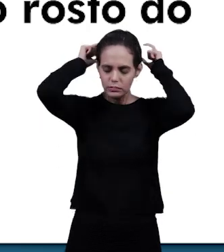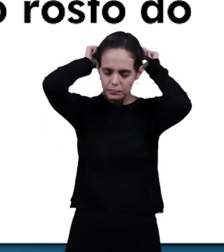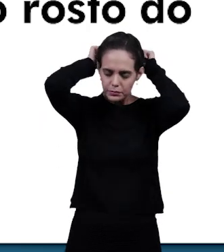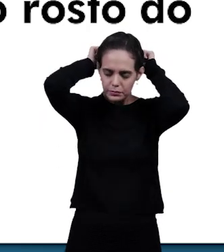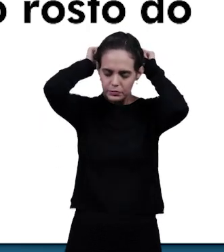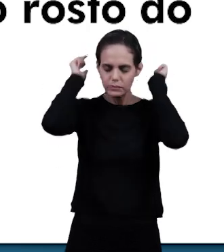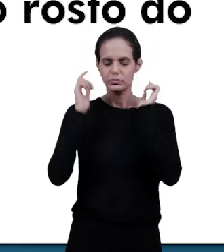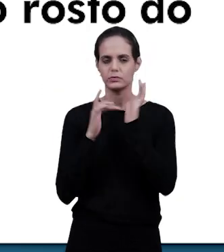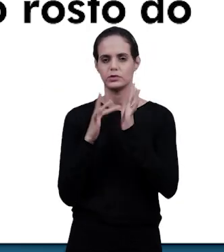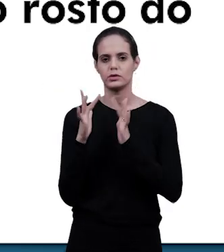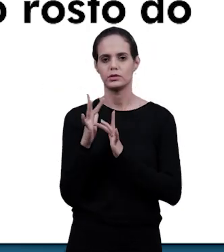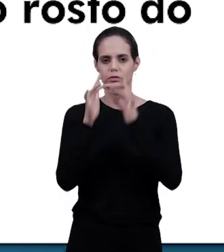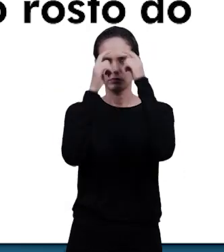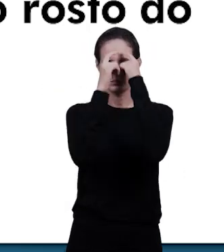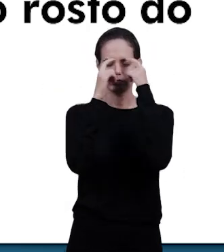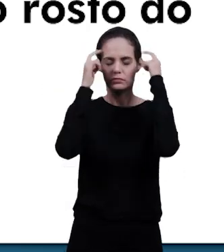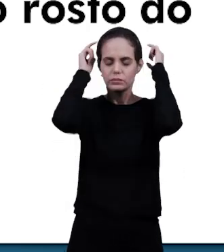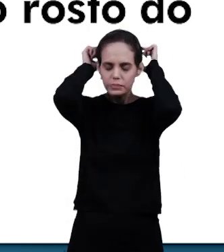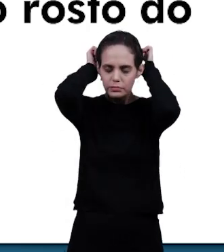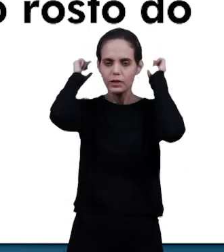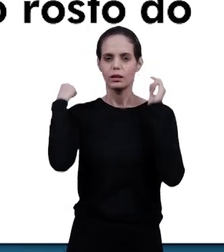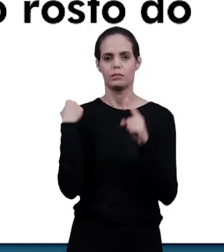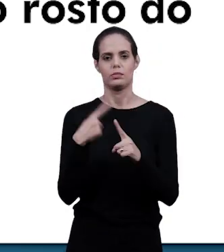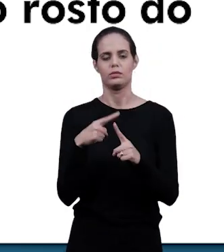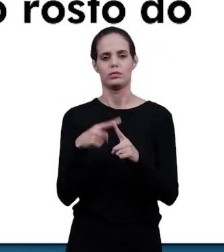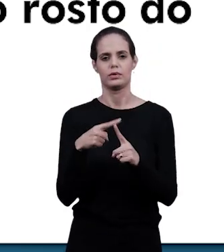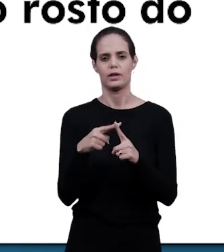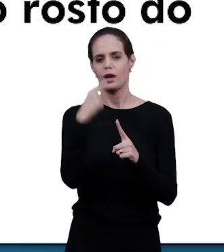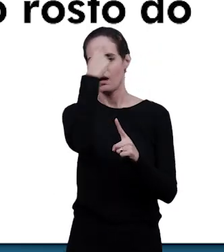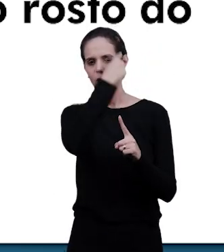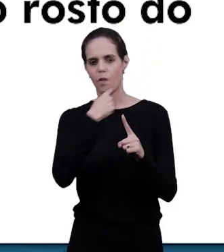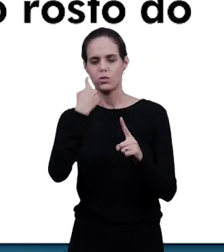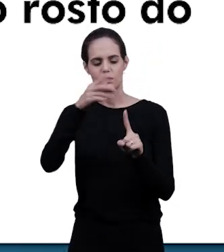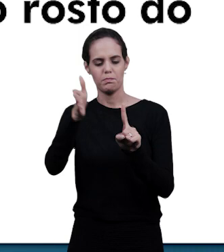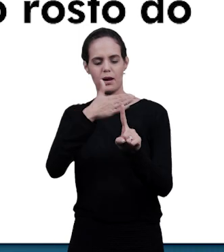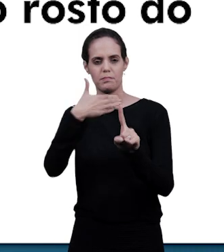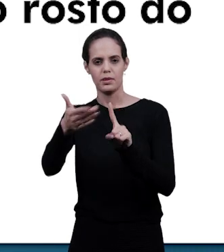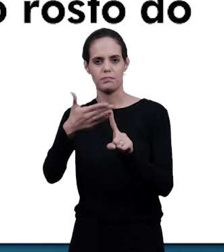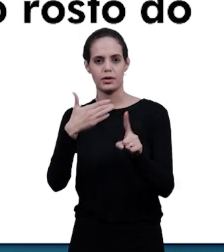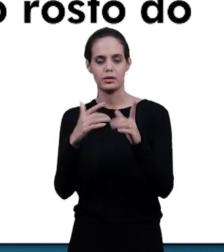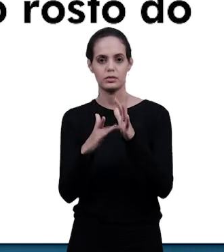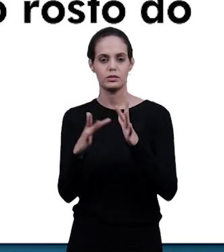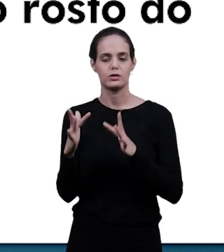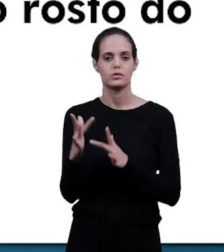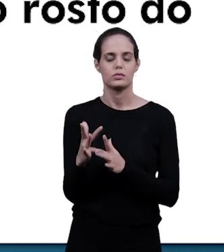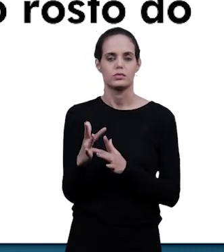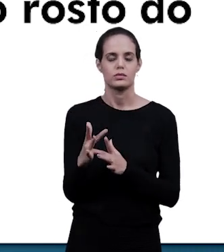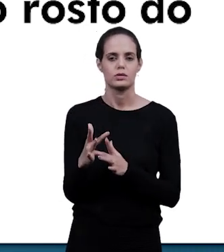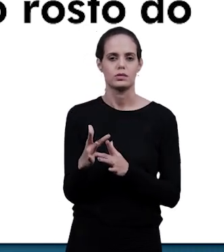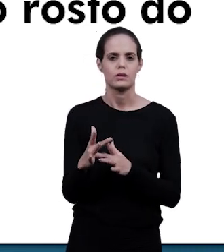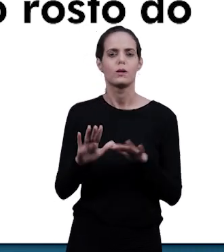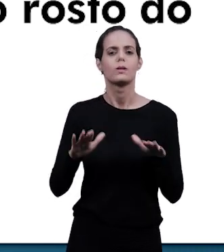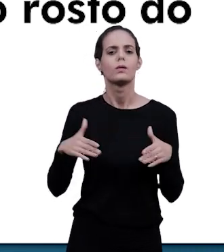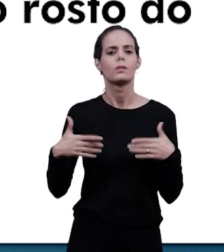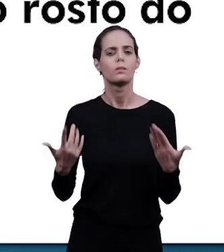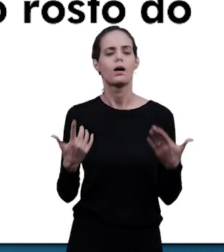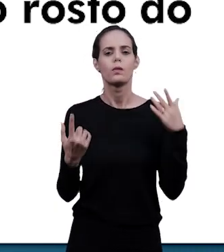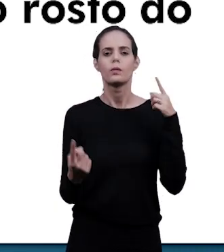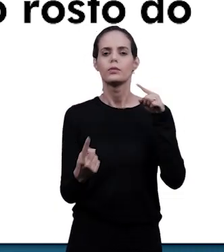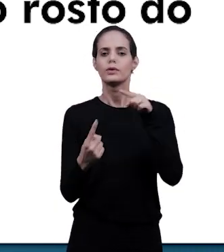Jesus? Depois, por que bateram no rosto do Senhor Jesus? E ainda, qual foi